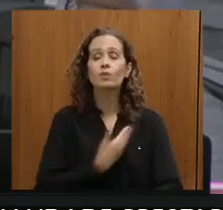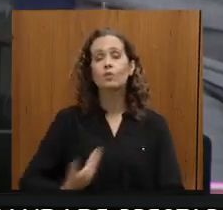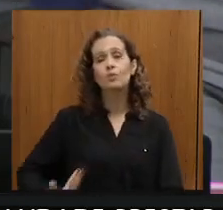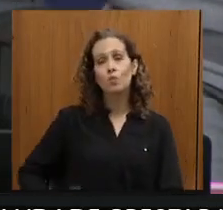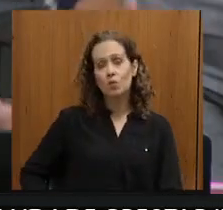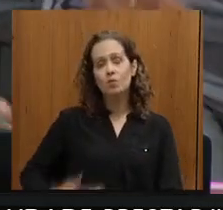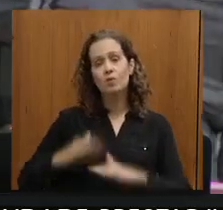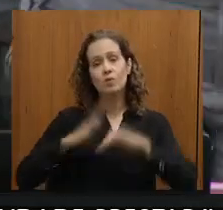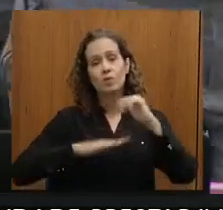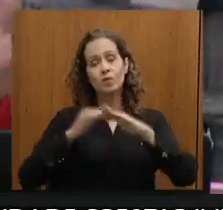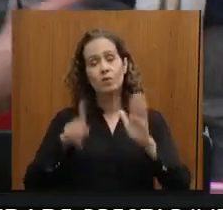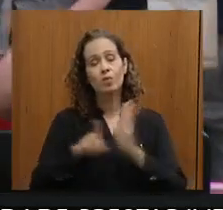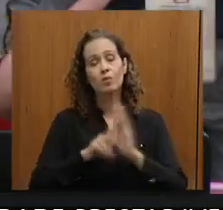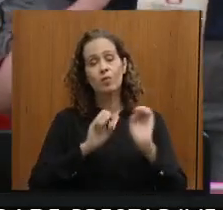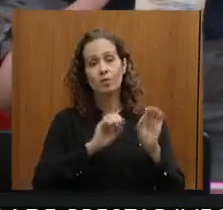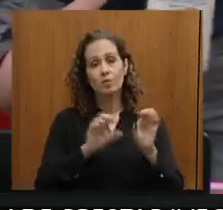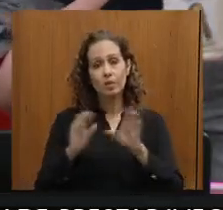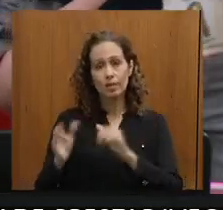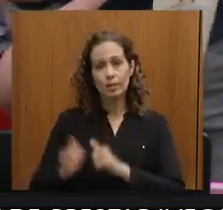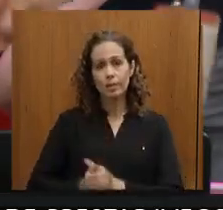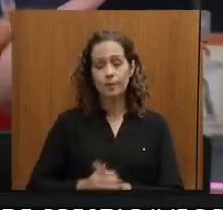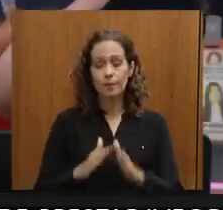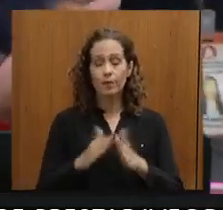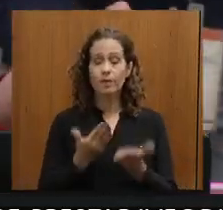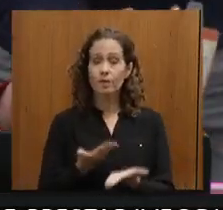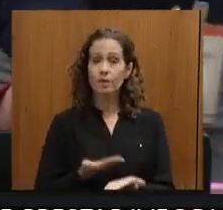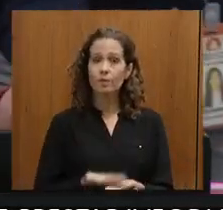de carreiras da educação. Requerimento.